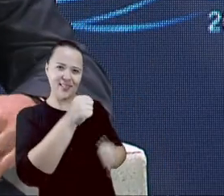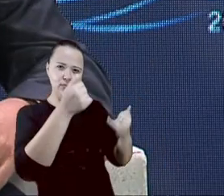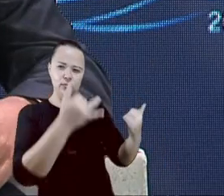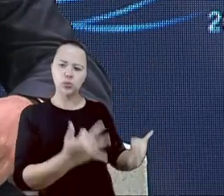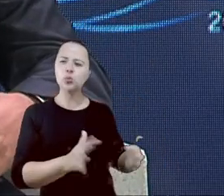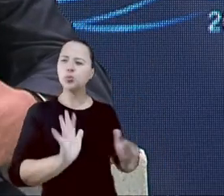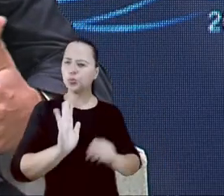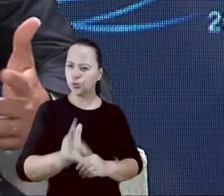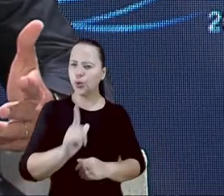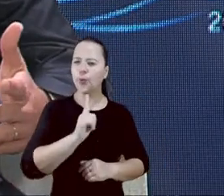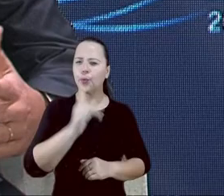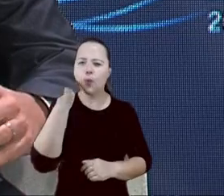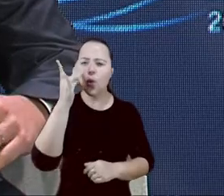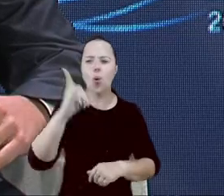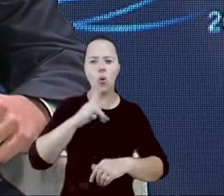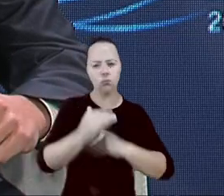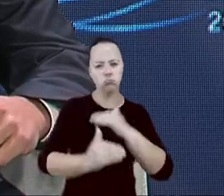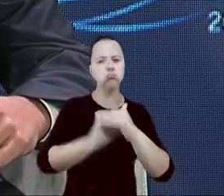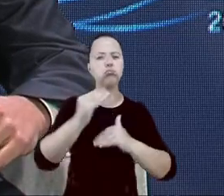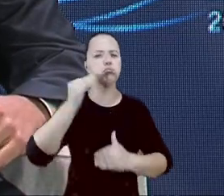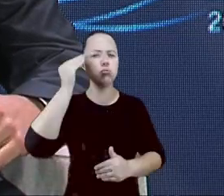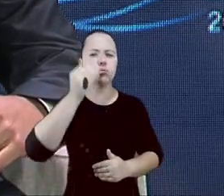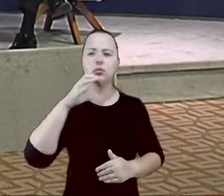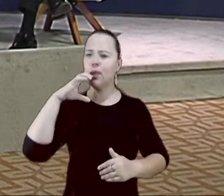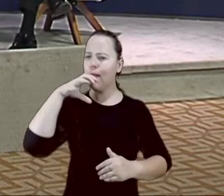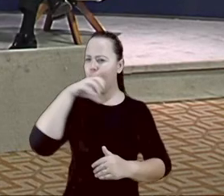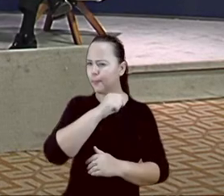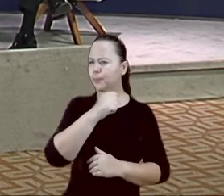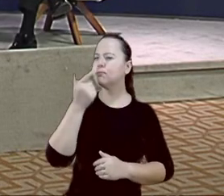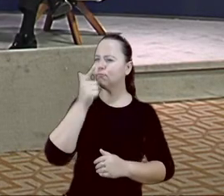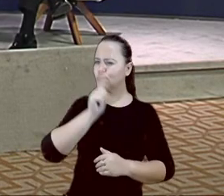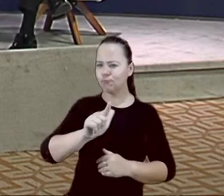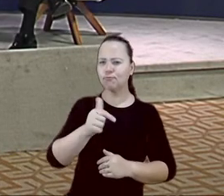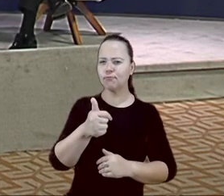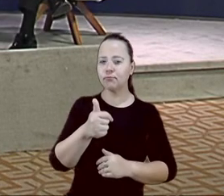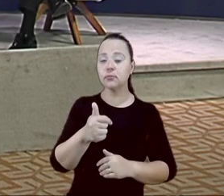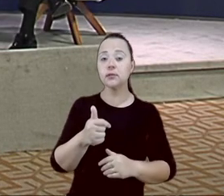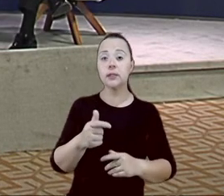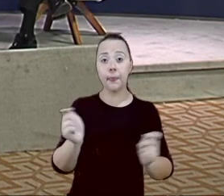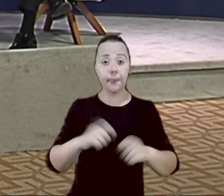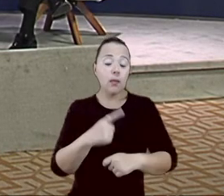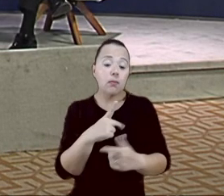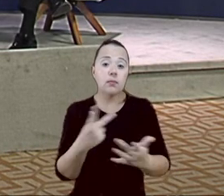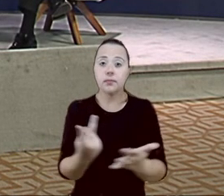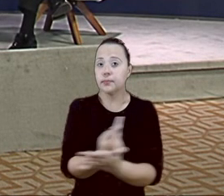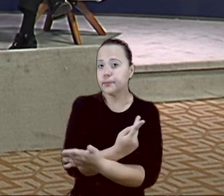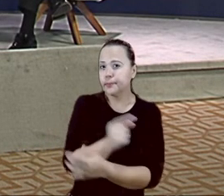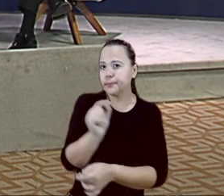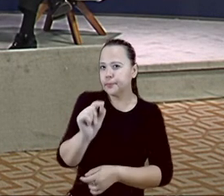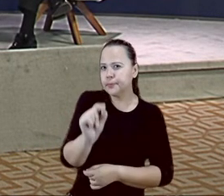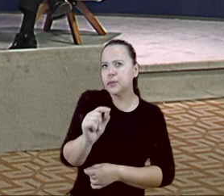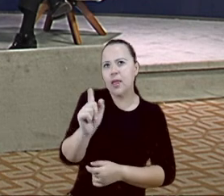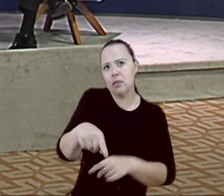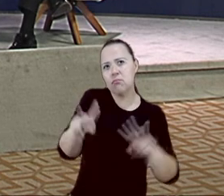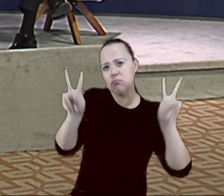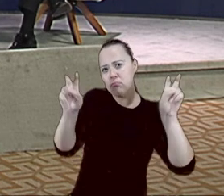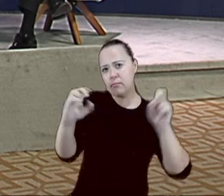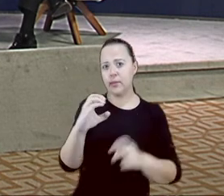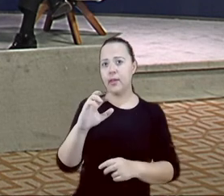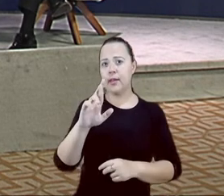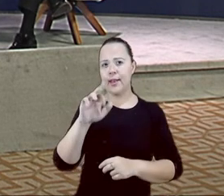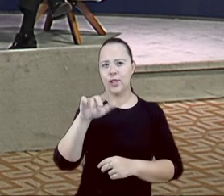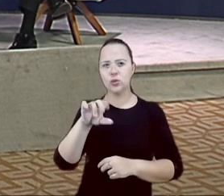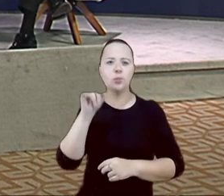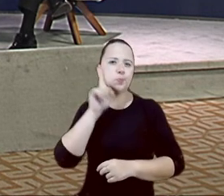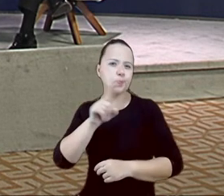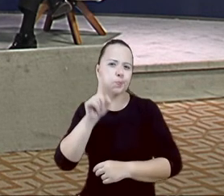vê essa oportunidade foi muito rápido a abertura dos prédios aí por um caso que nem um caso de crédito né Americanas é muito mais uma fraude não